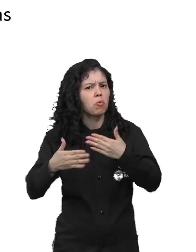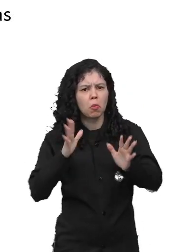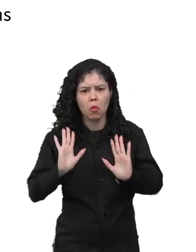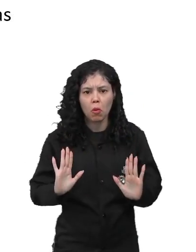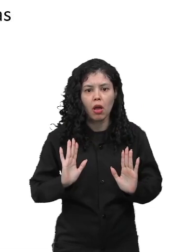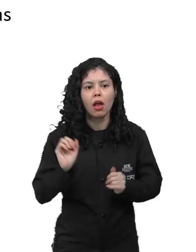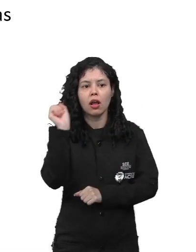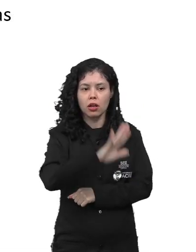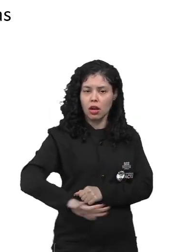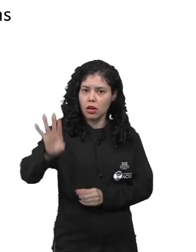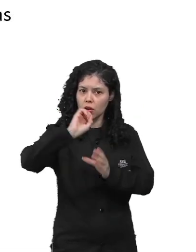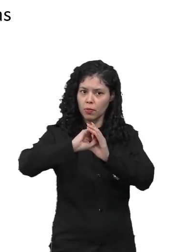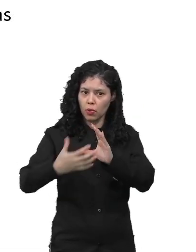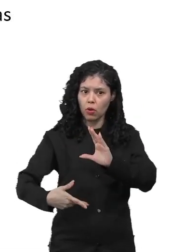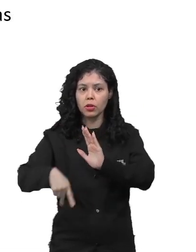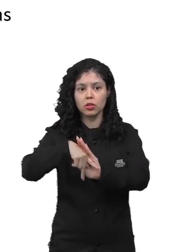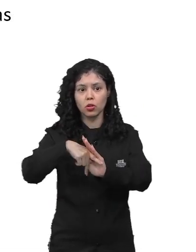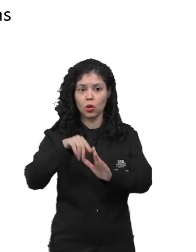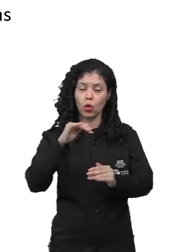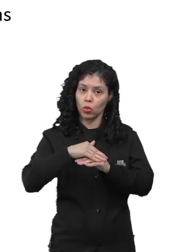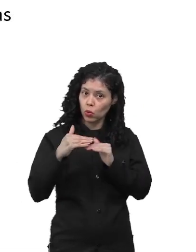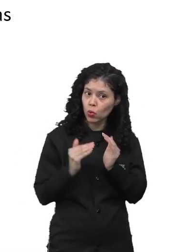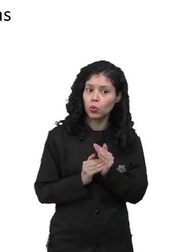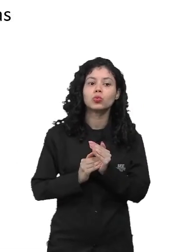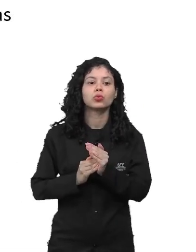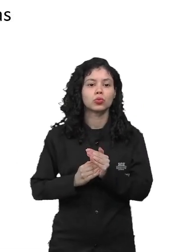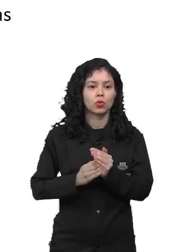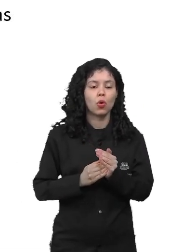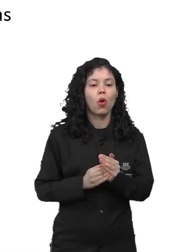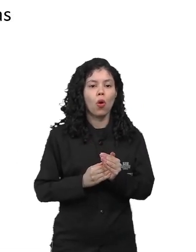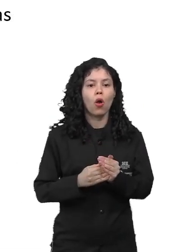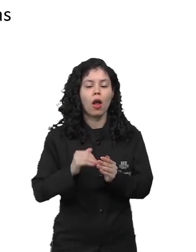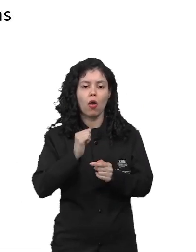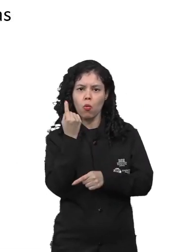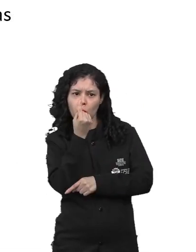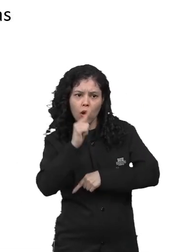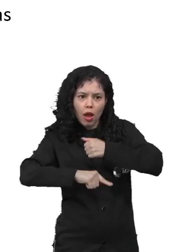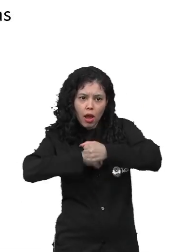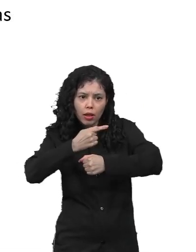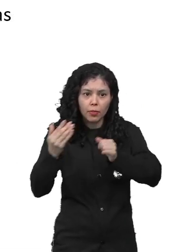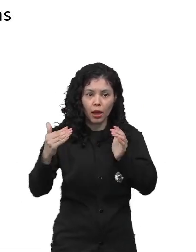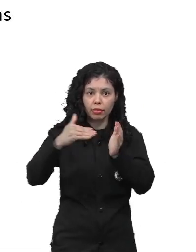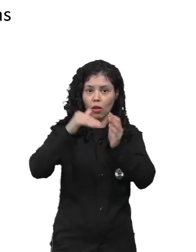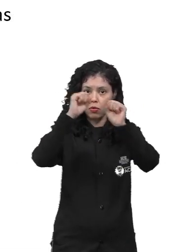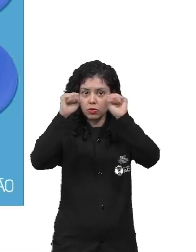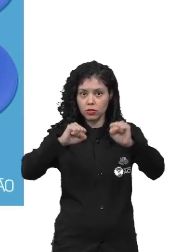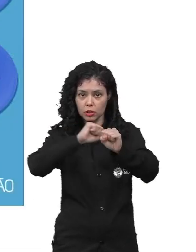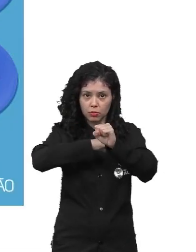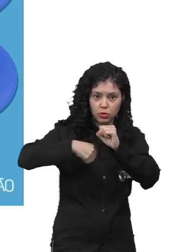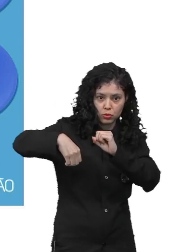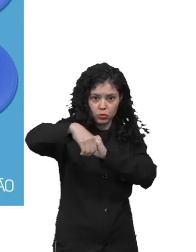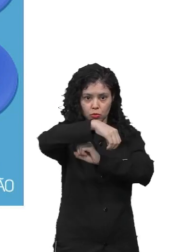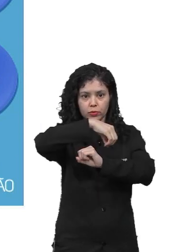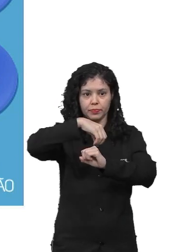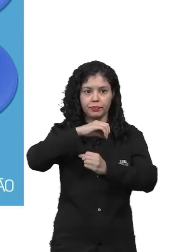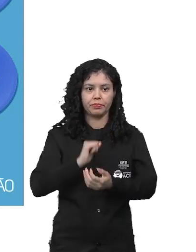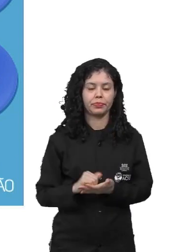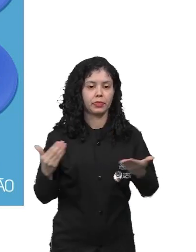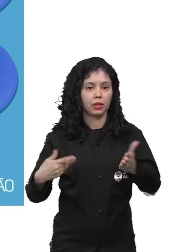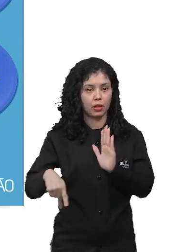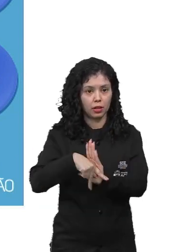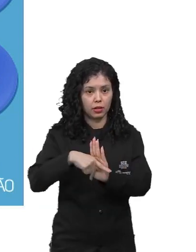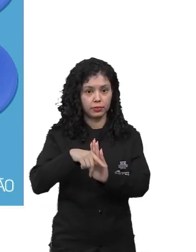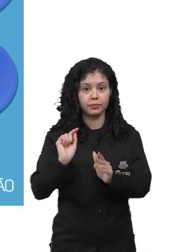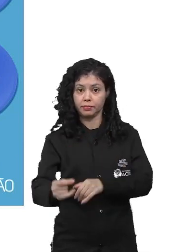características universais que todos os corpos materiais possuem, desde ali um átomo até o sistema solar. Então, aqui são